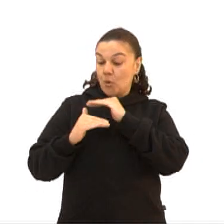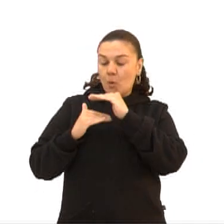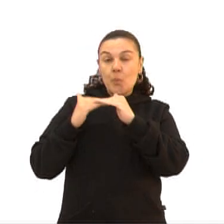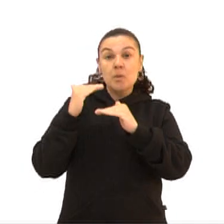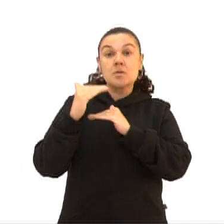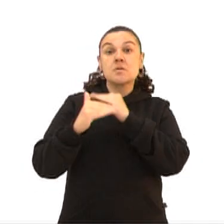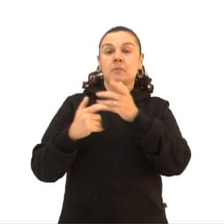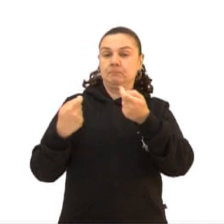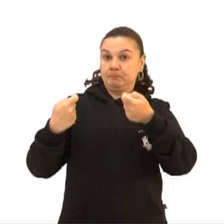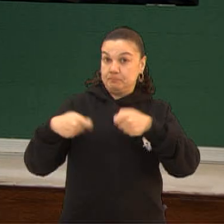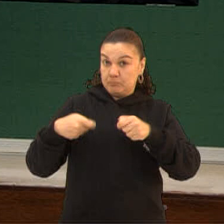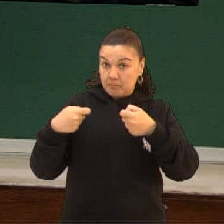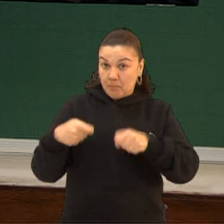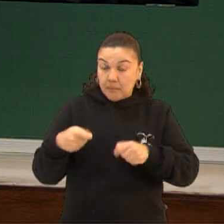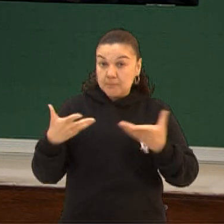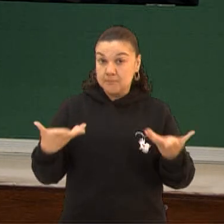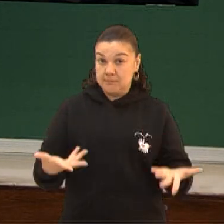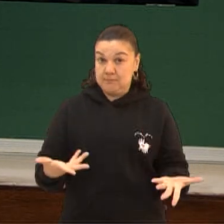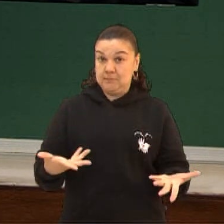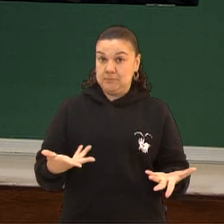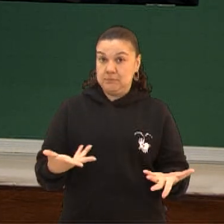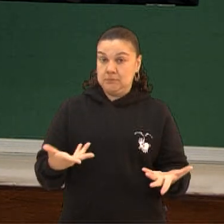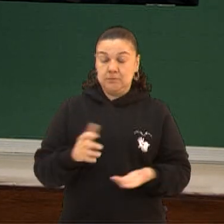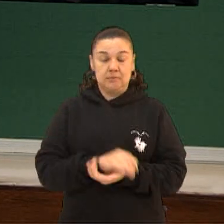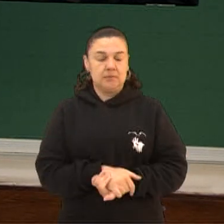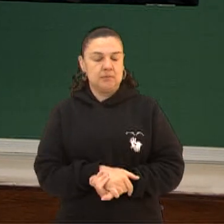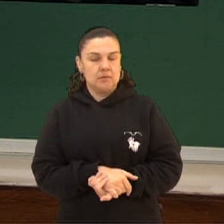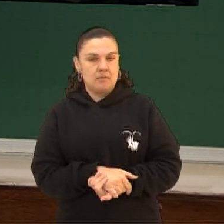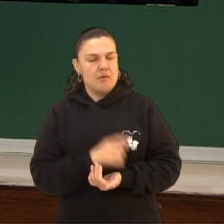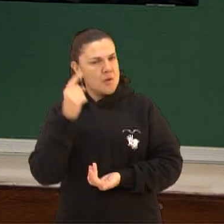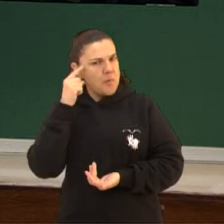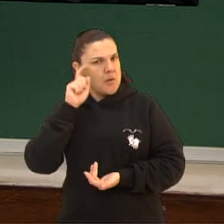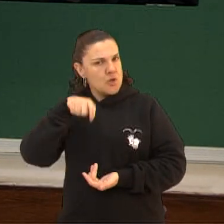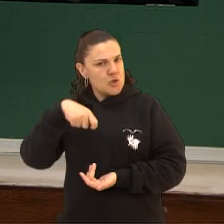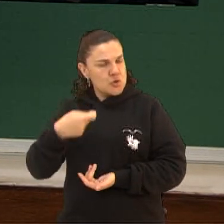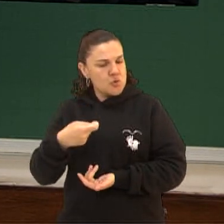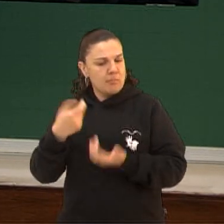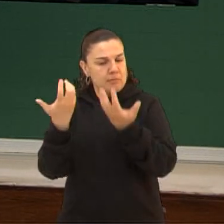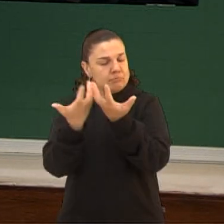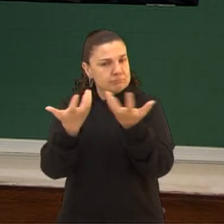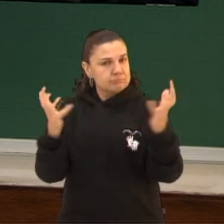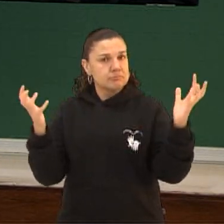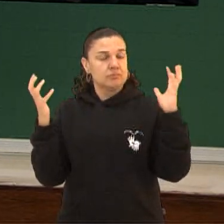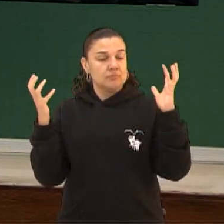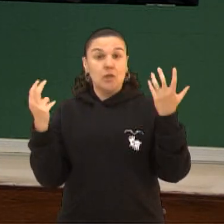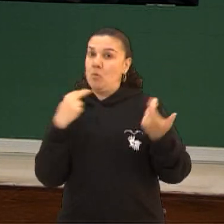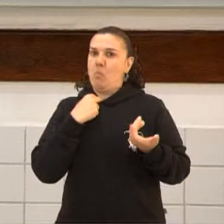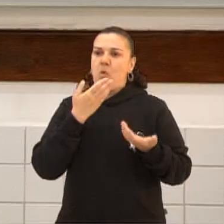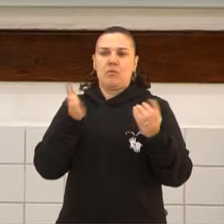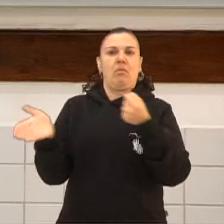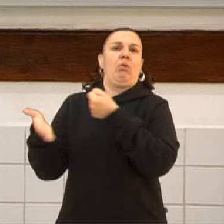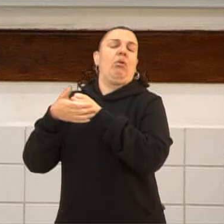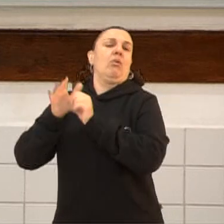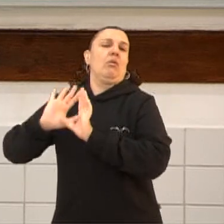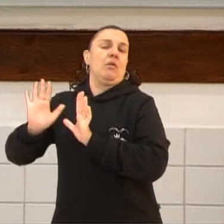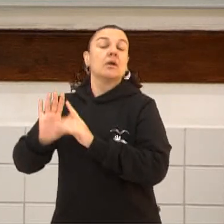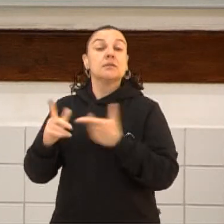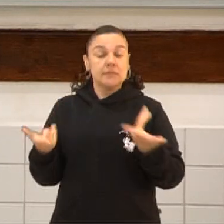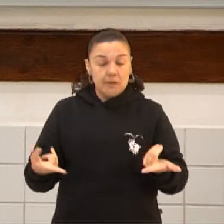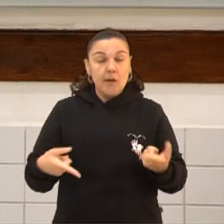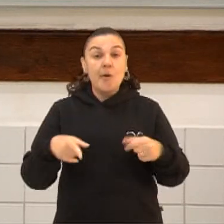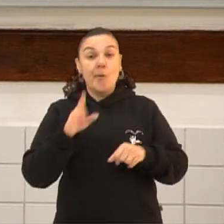uma necessidade, né? E quando a gente vai pensar na questão ecológica, a gente não pode negar isso. Especialmente para os